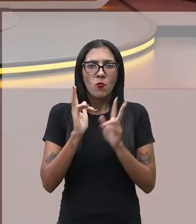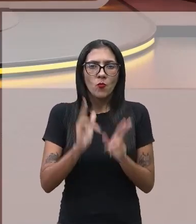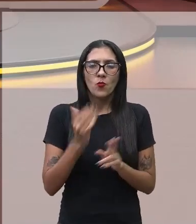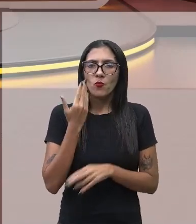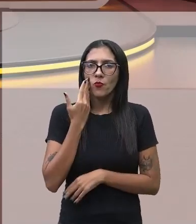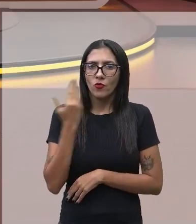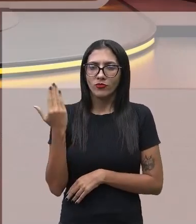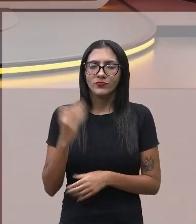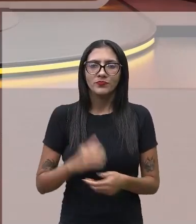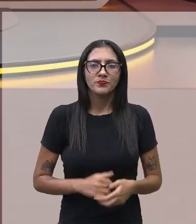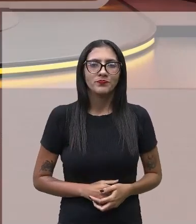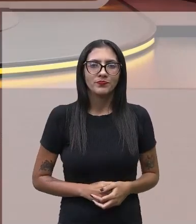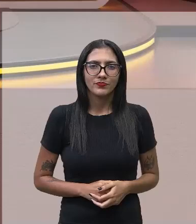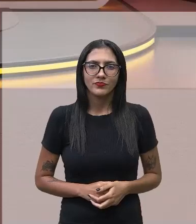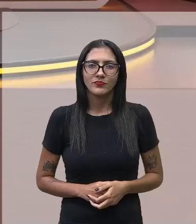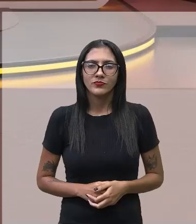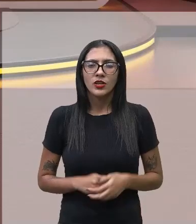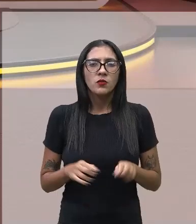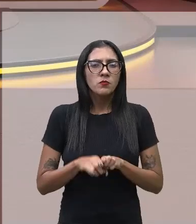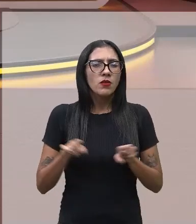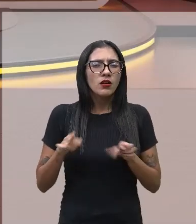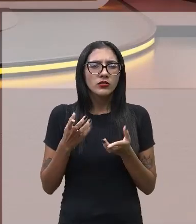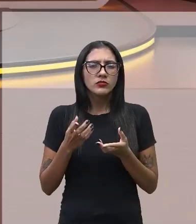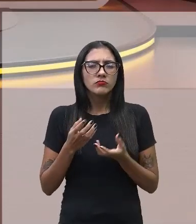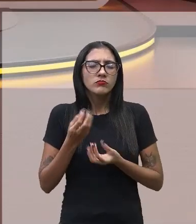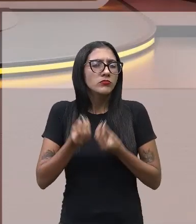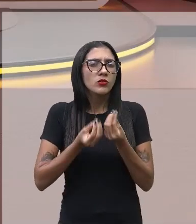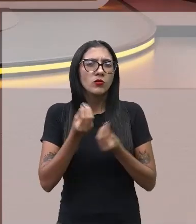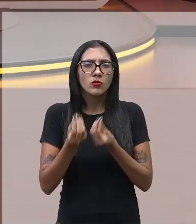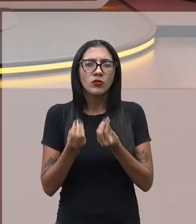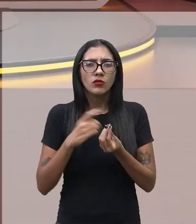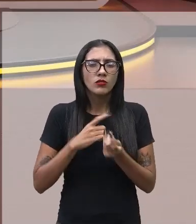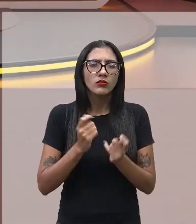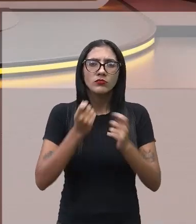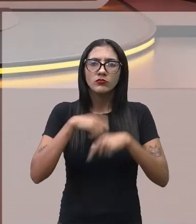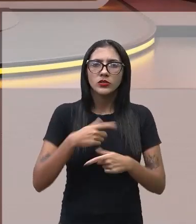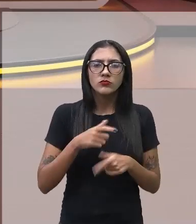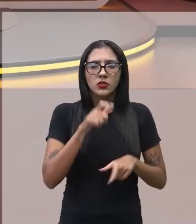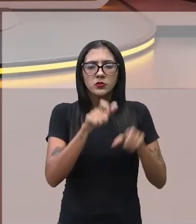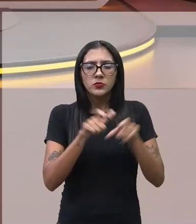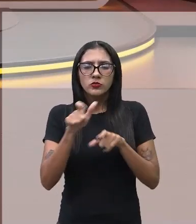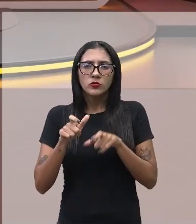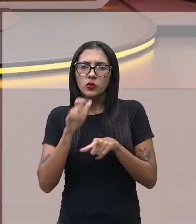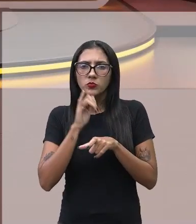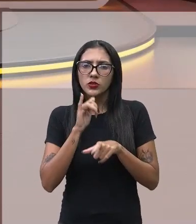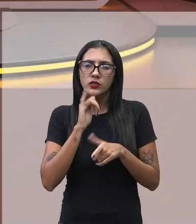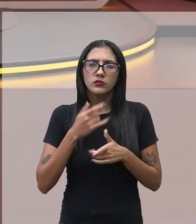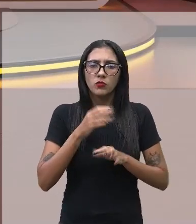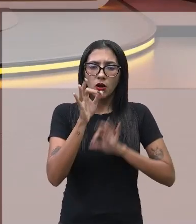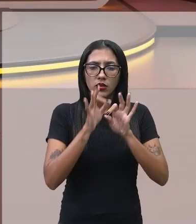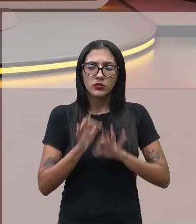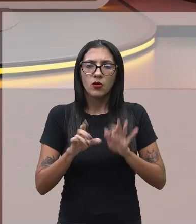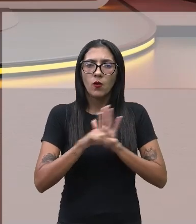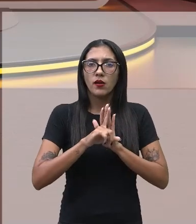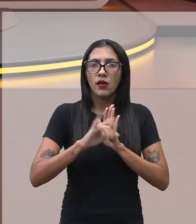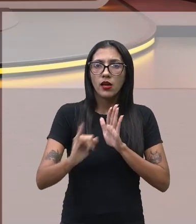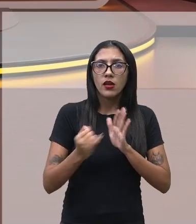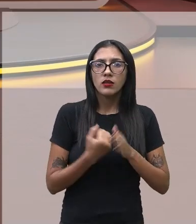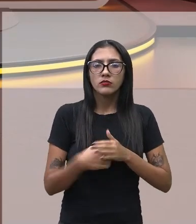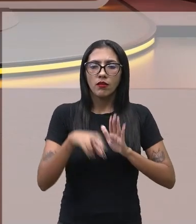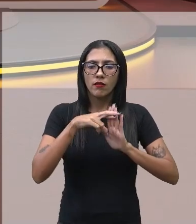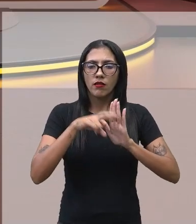tem feito, né? Quais são as providências? De que forma que as pessoas, em nível aí de leis, de normas